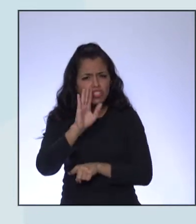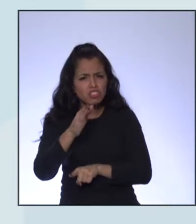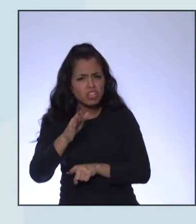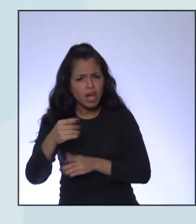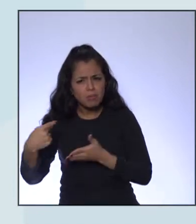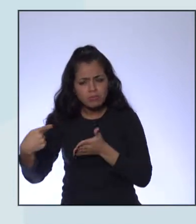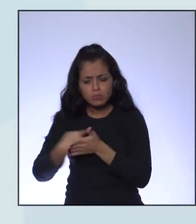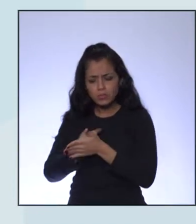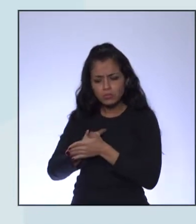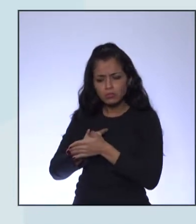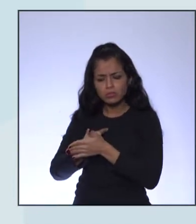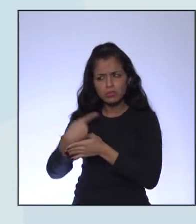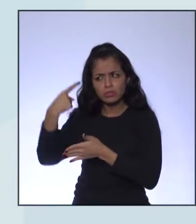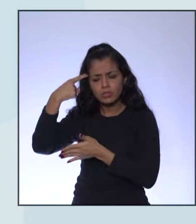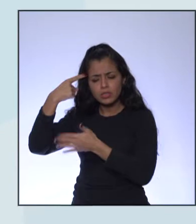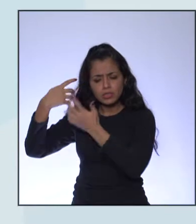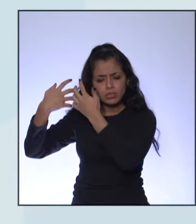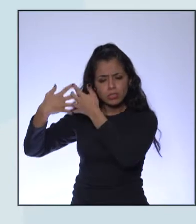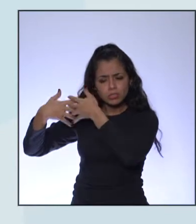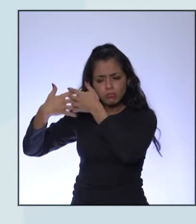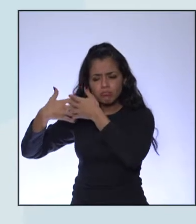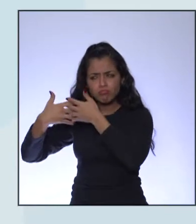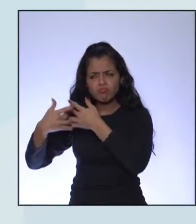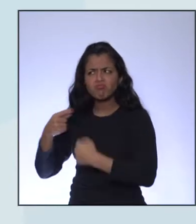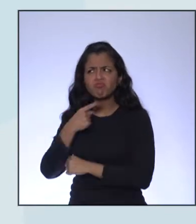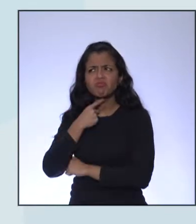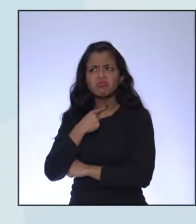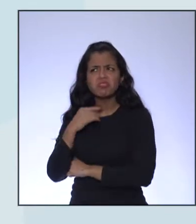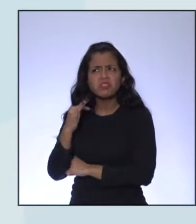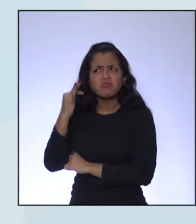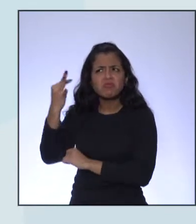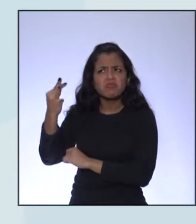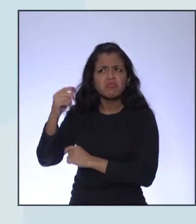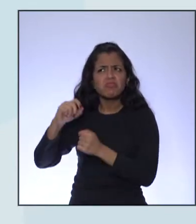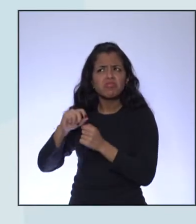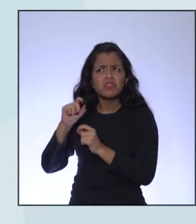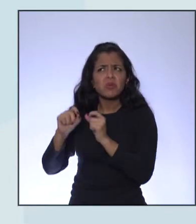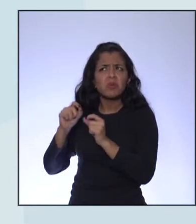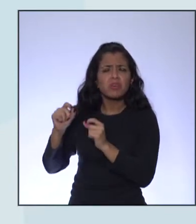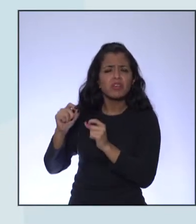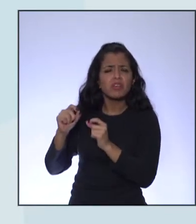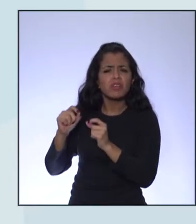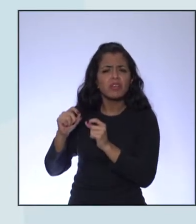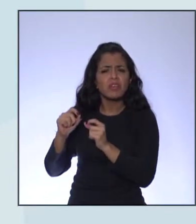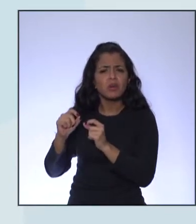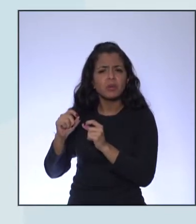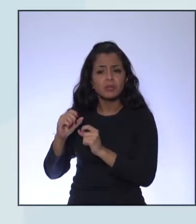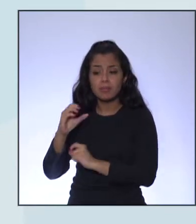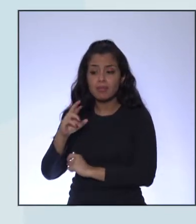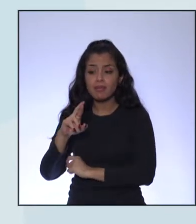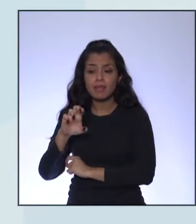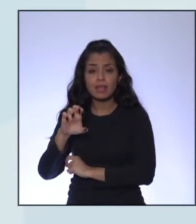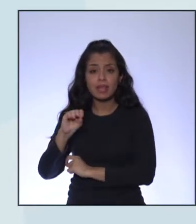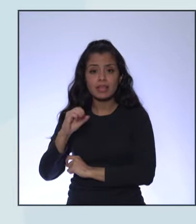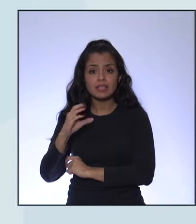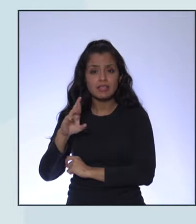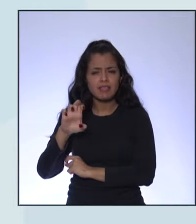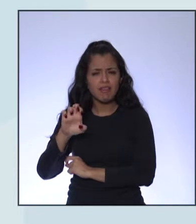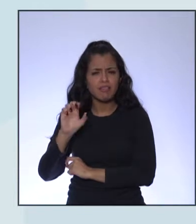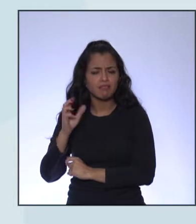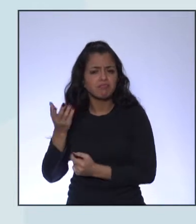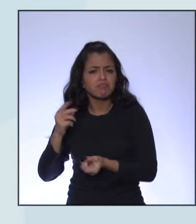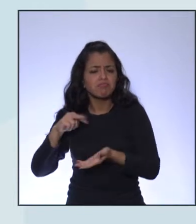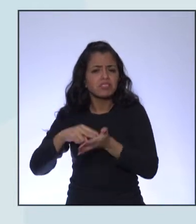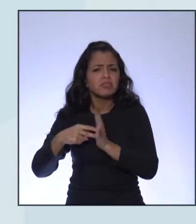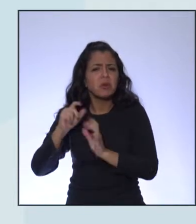para vocês? Vocês já perguntaram isso? O que significa crescer, significar algo profissional?